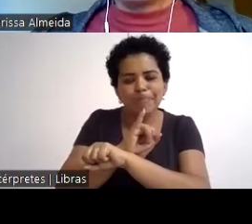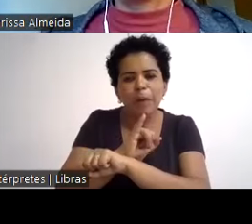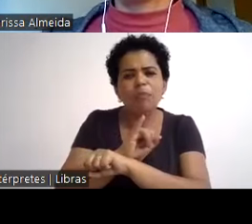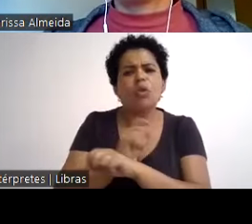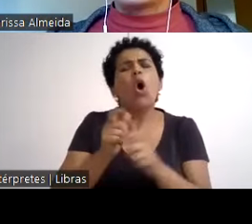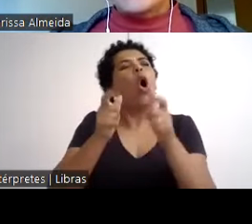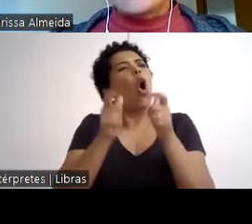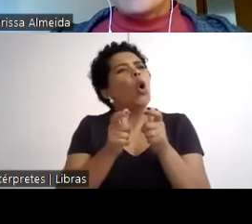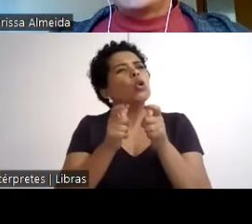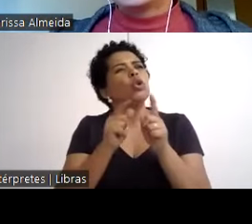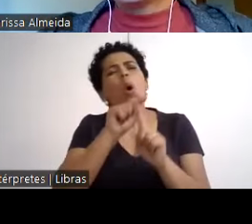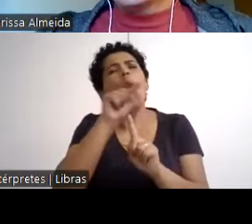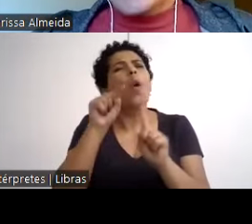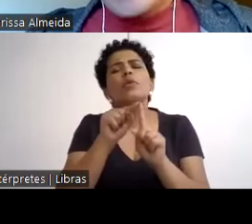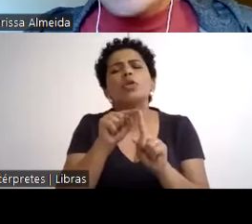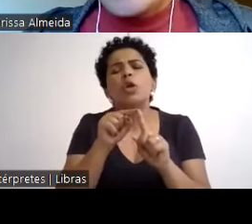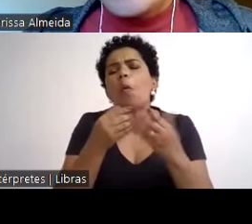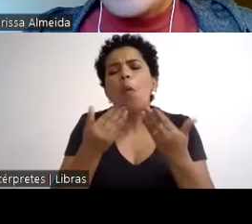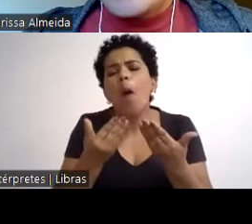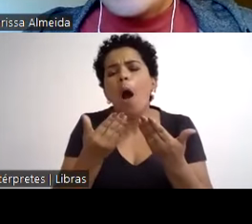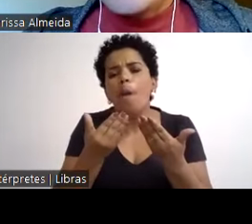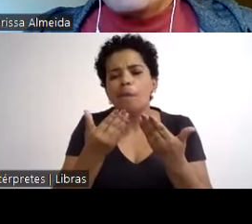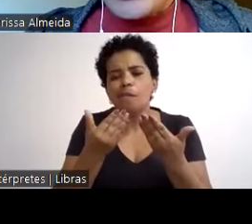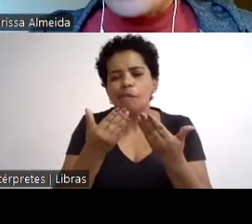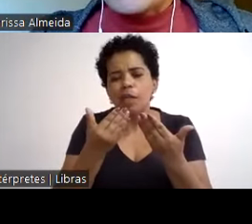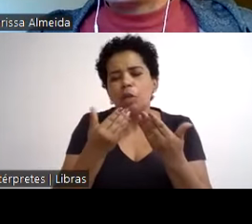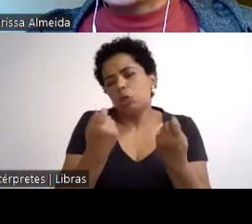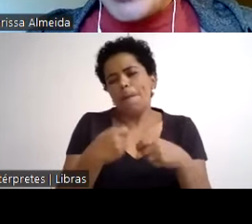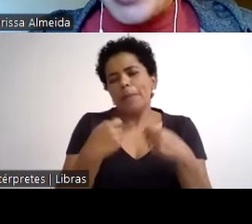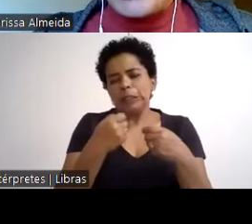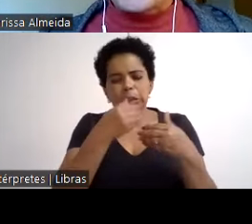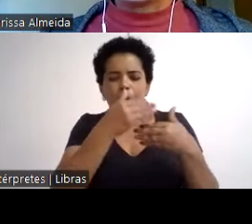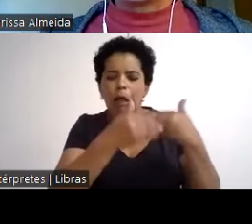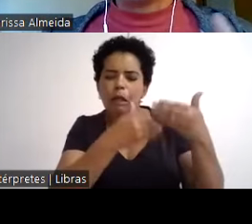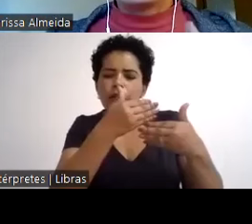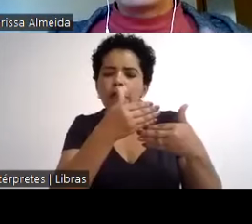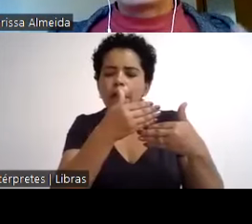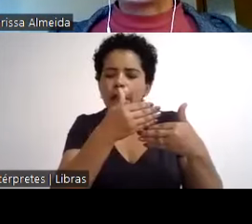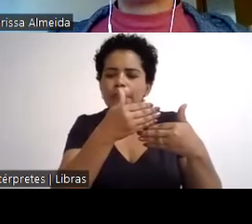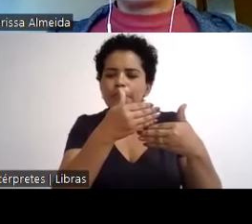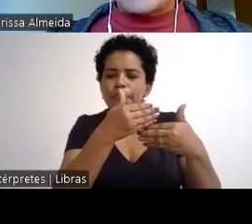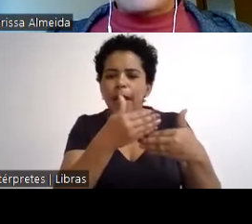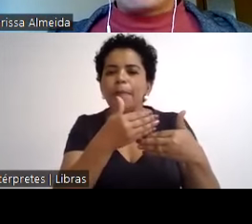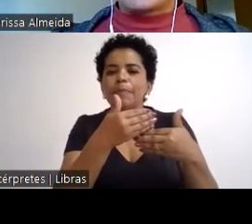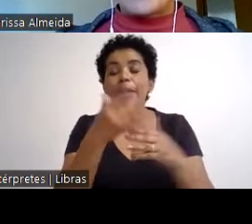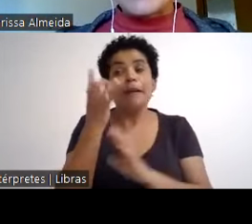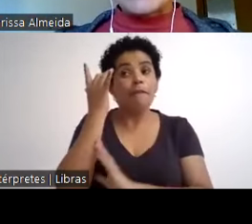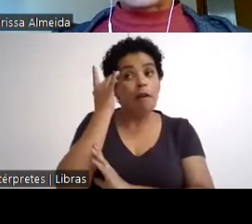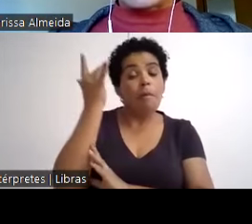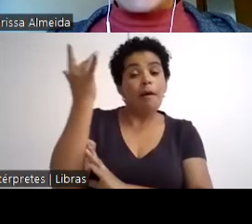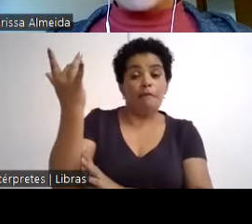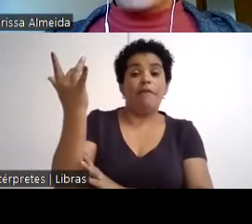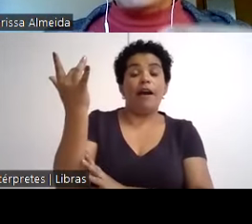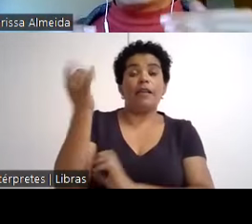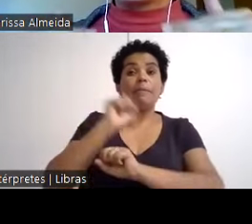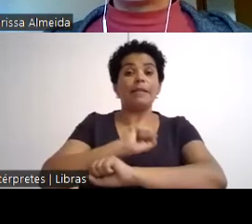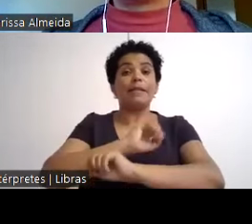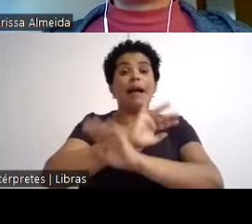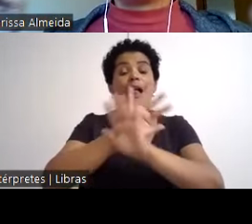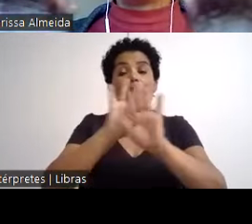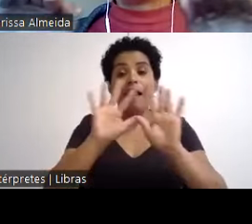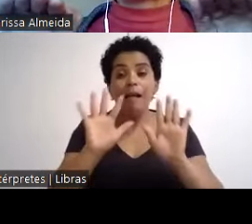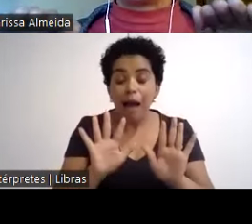chegar e vai acompanhar esse caminho, esse processo. Então, fica mais fácil, fica mais claro